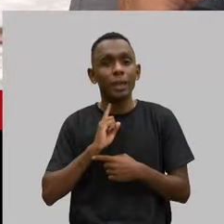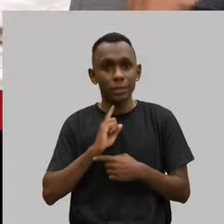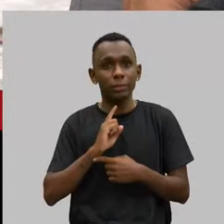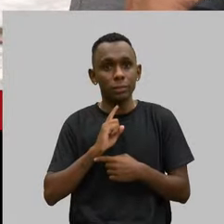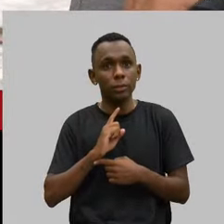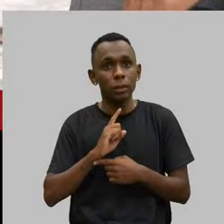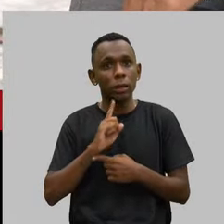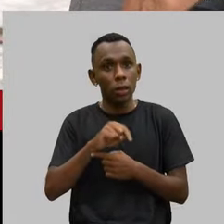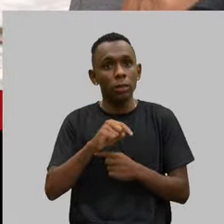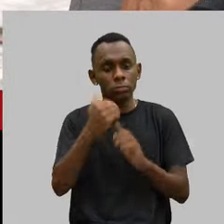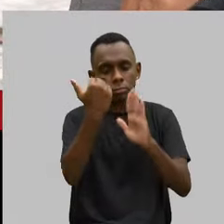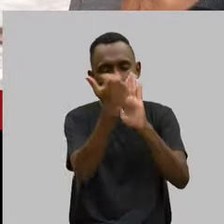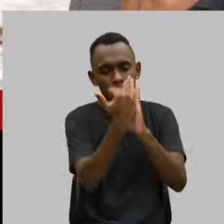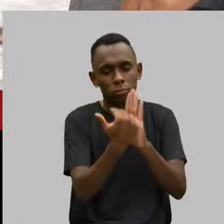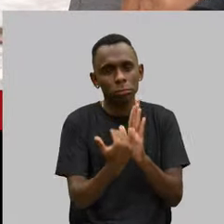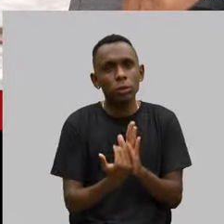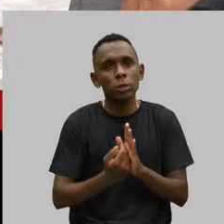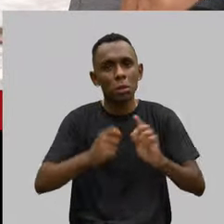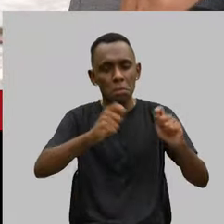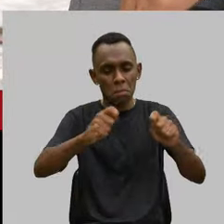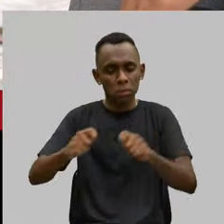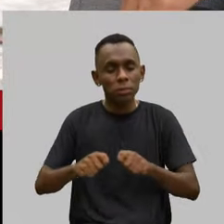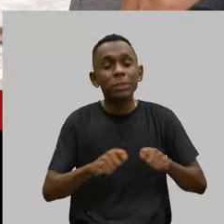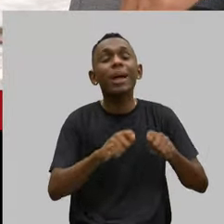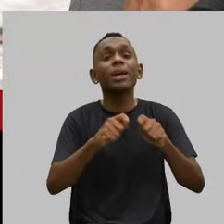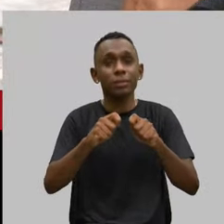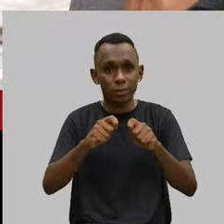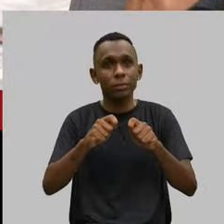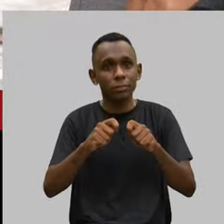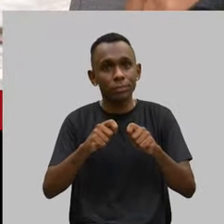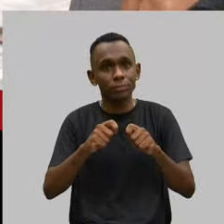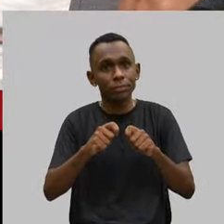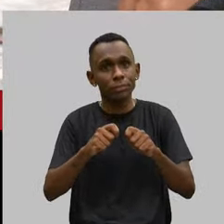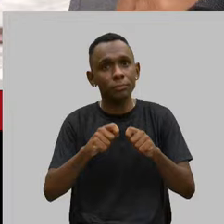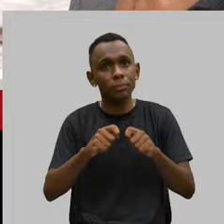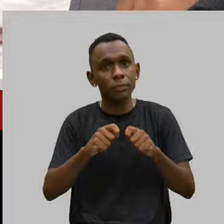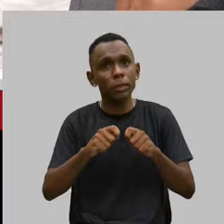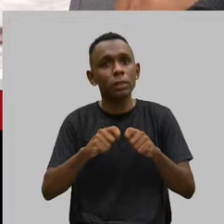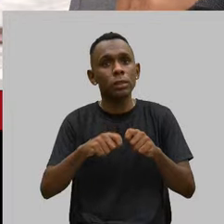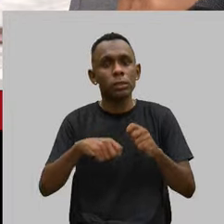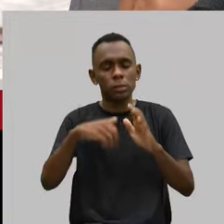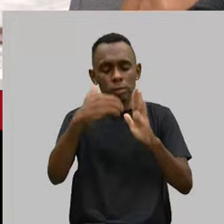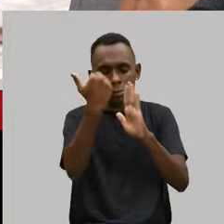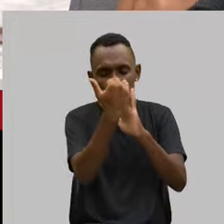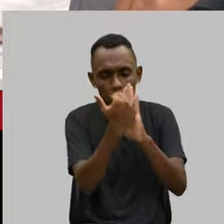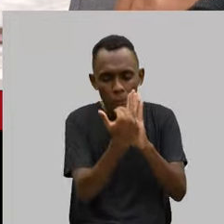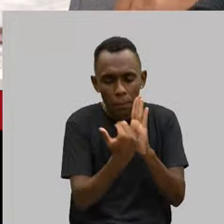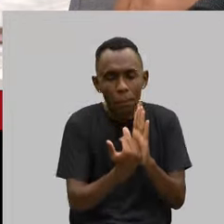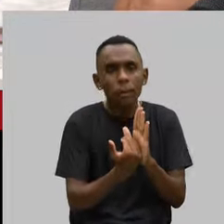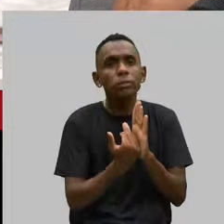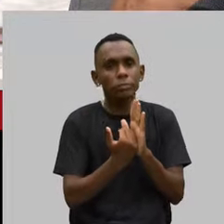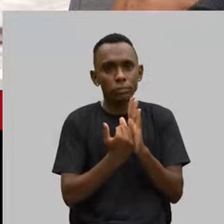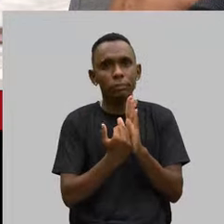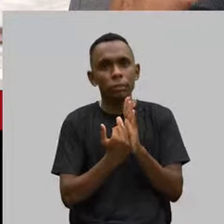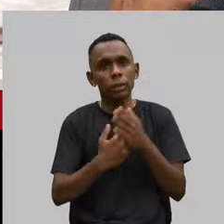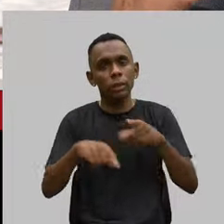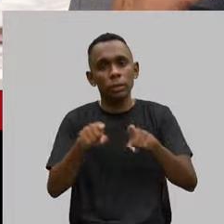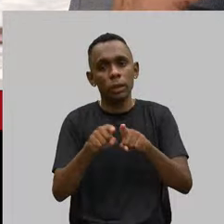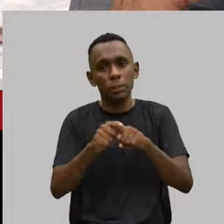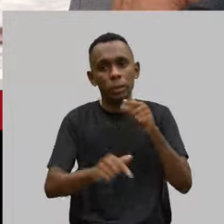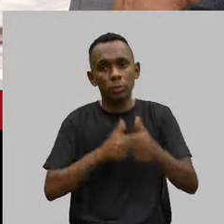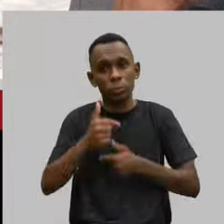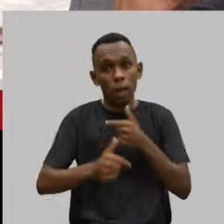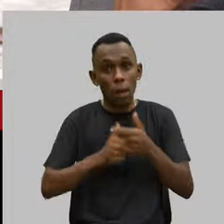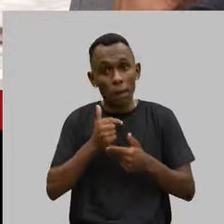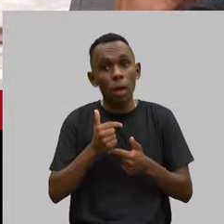caixa de ferramenta eh cheia de eh procedimentos e e ações